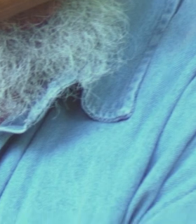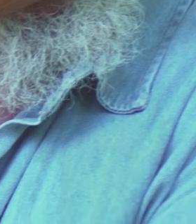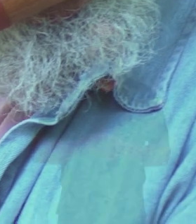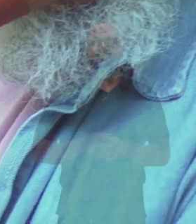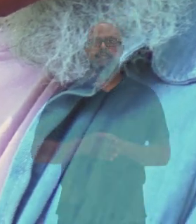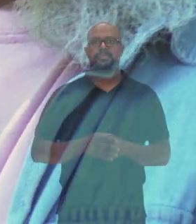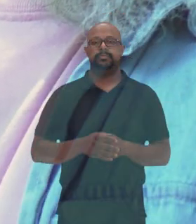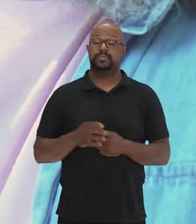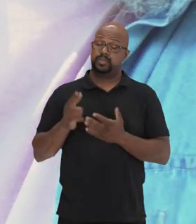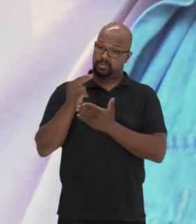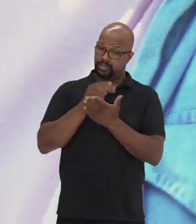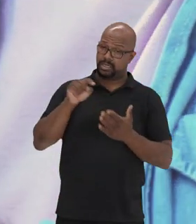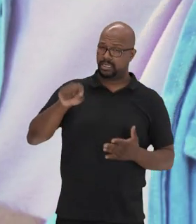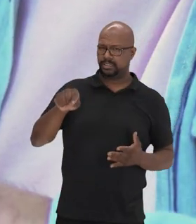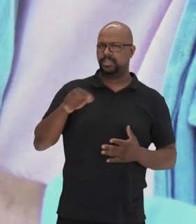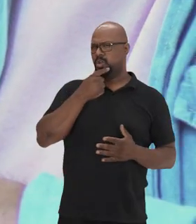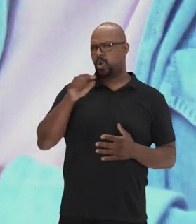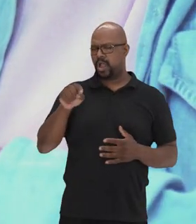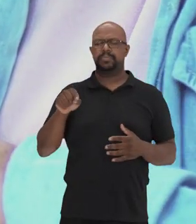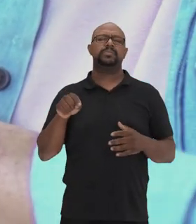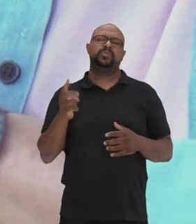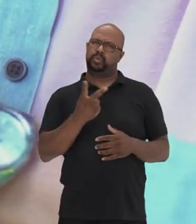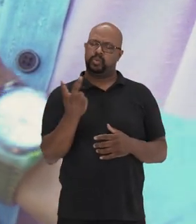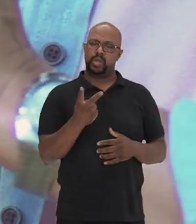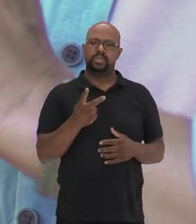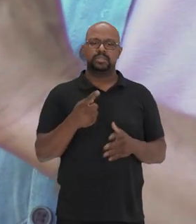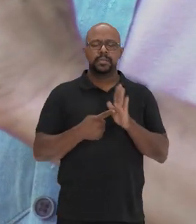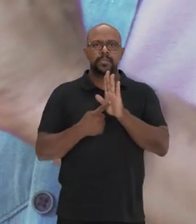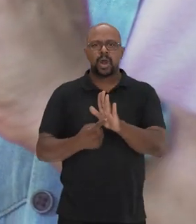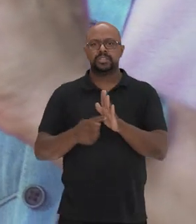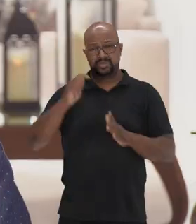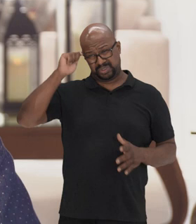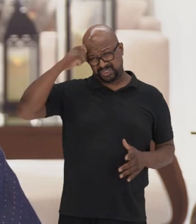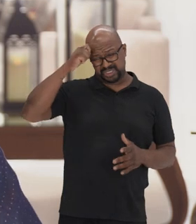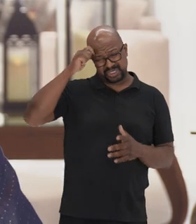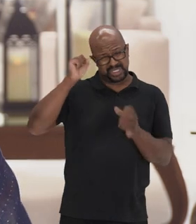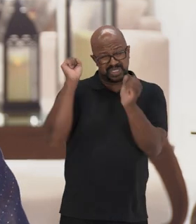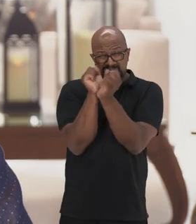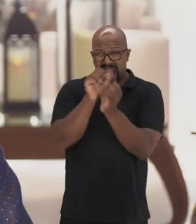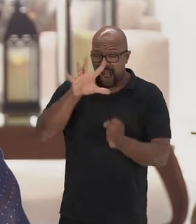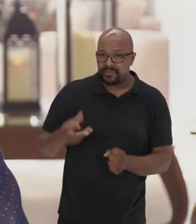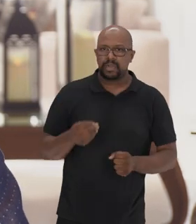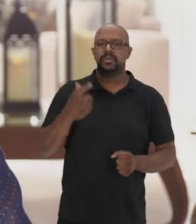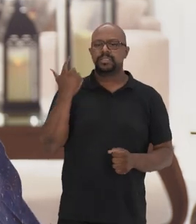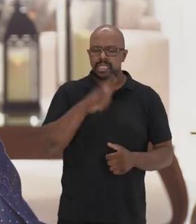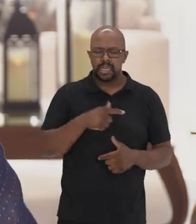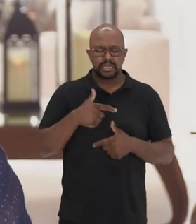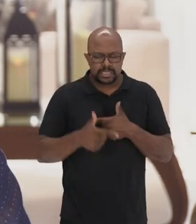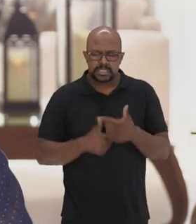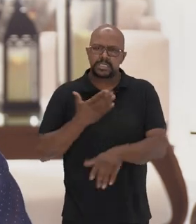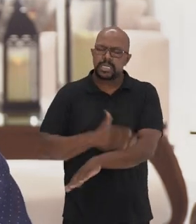os desenhos de Franz post e de Zacarias mostram que os escravos africanos conseguiram praticar seus ritmos